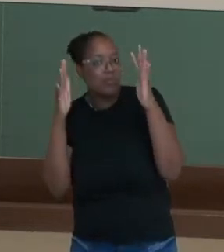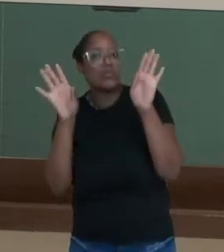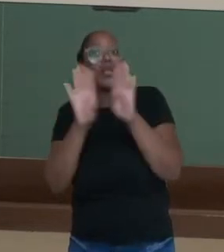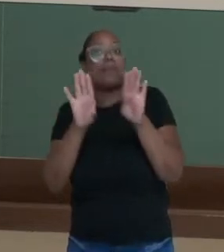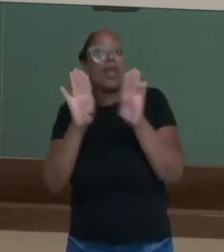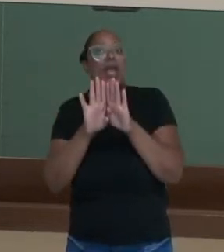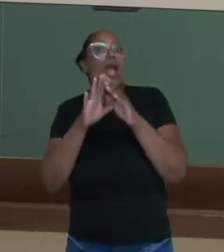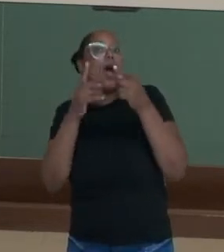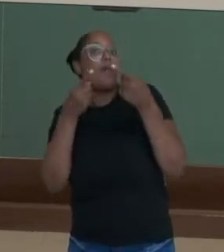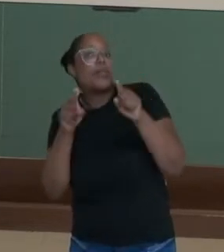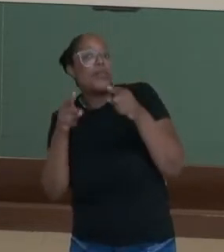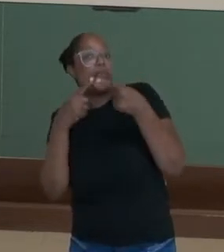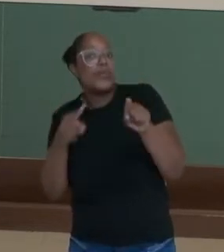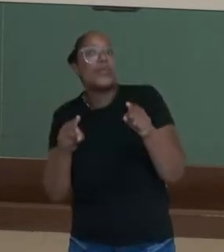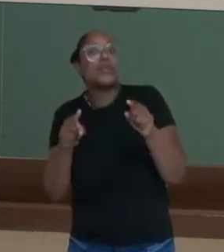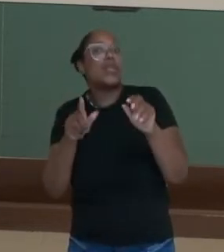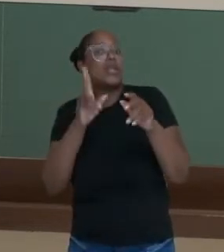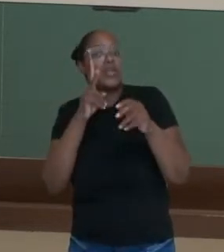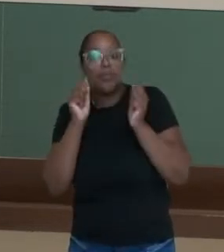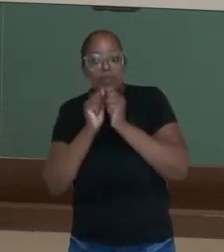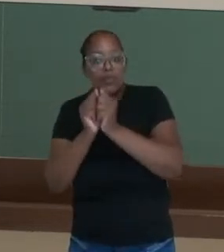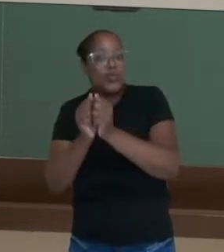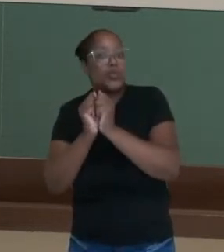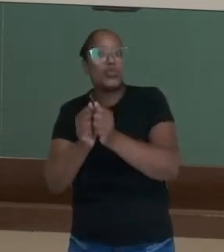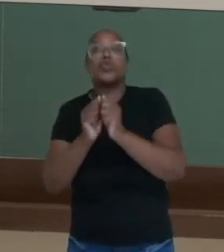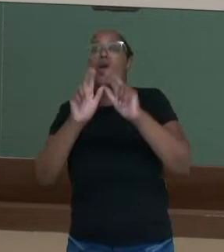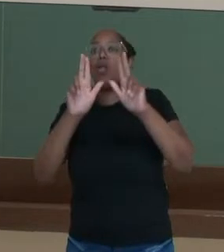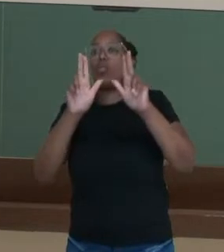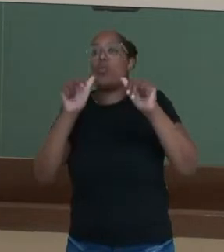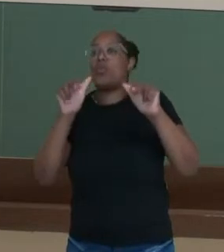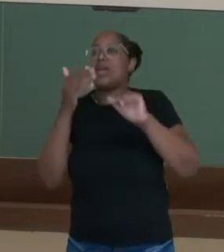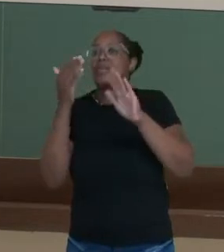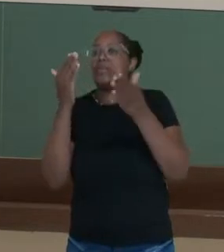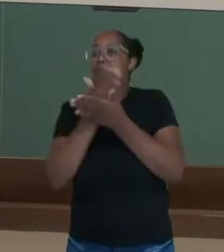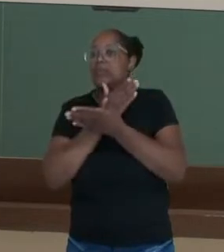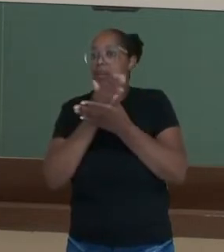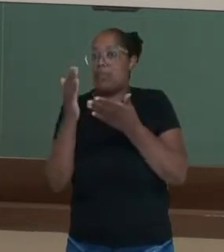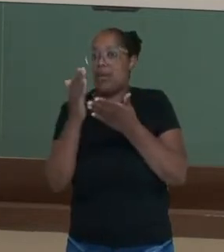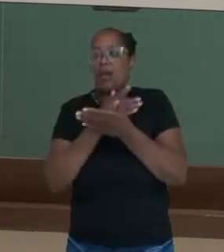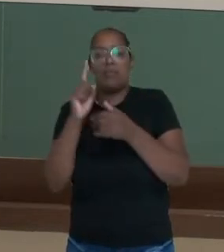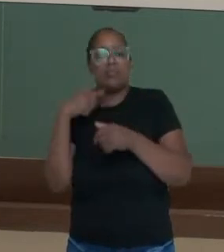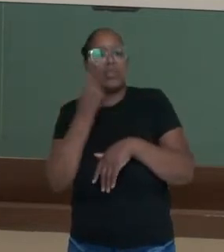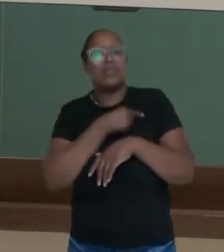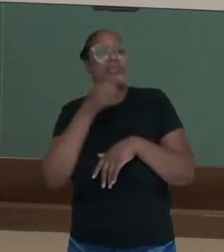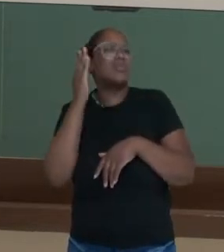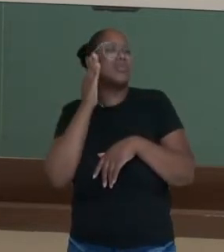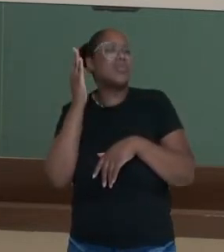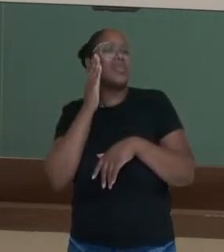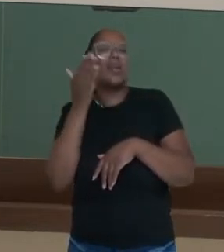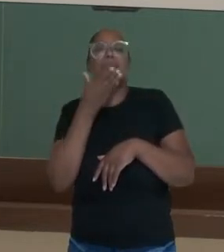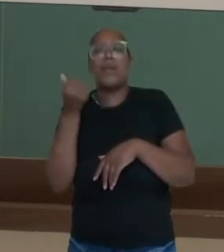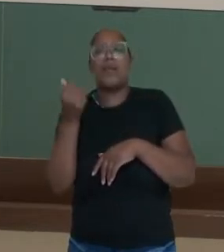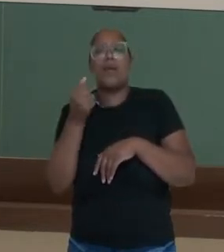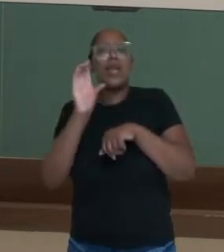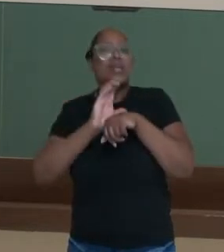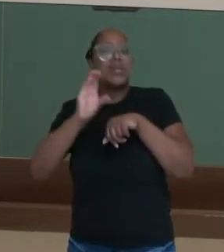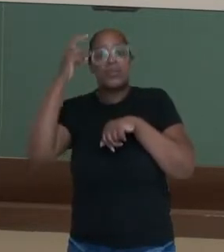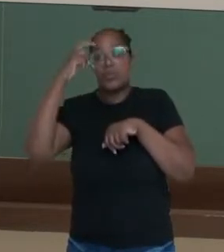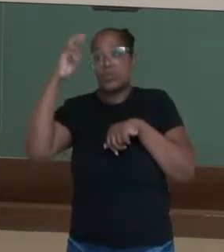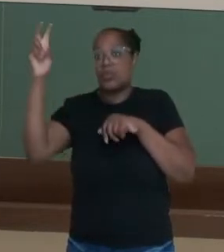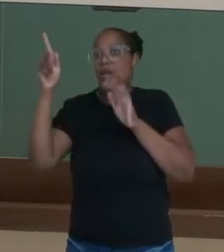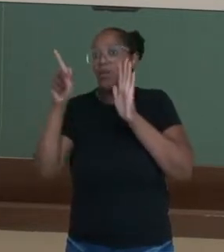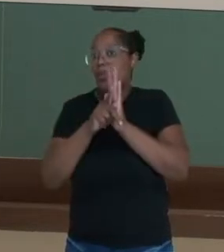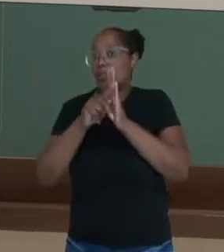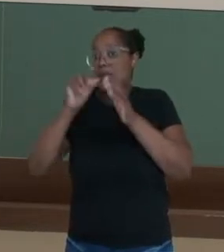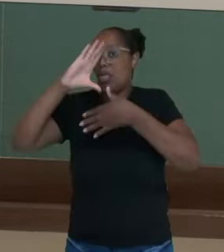os presentes da roda? Viu que interessante? Então essa é para a gente entender melhor essa cultura que acontece